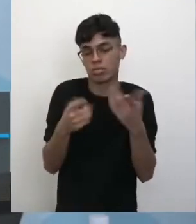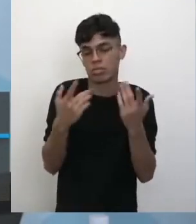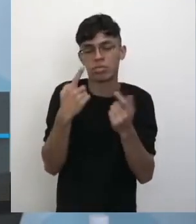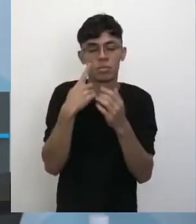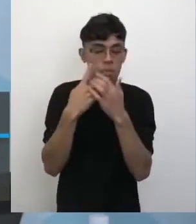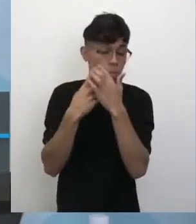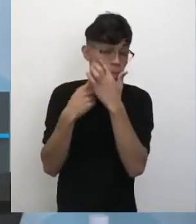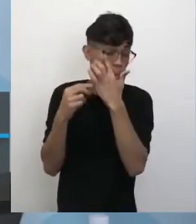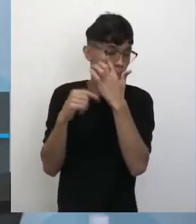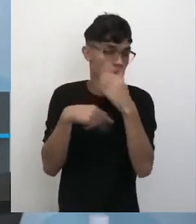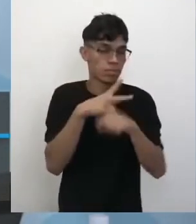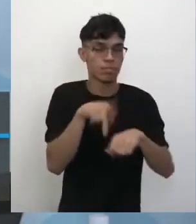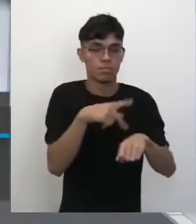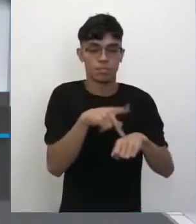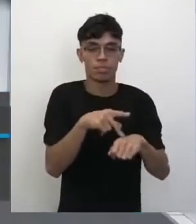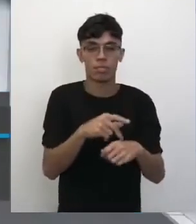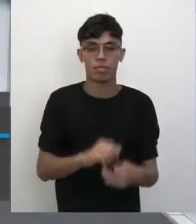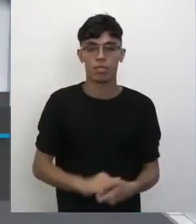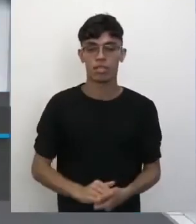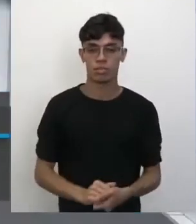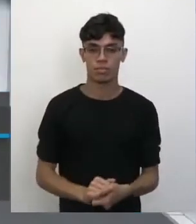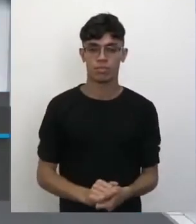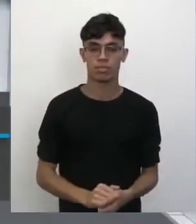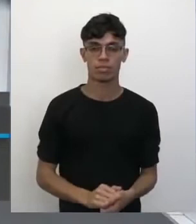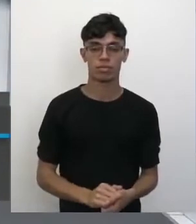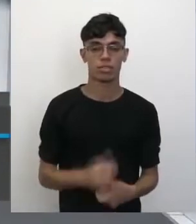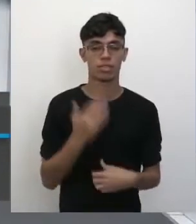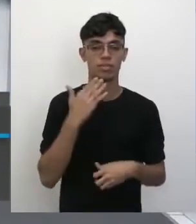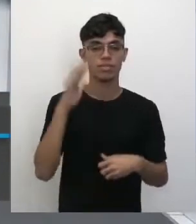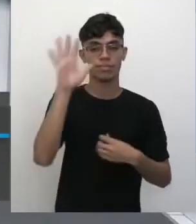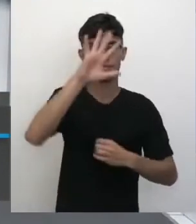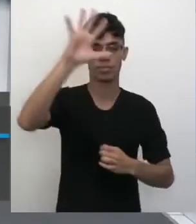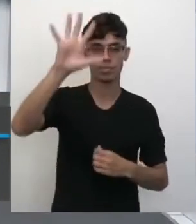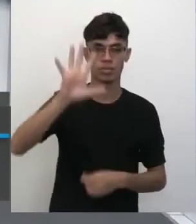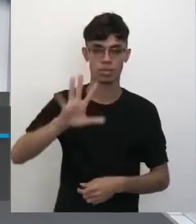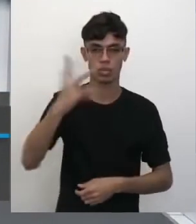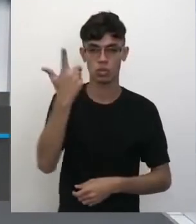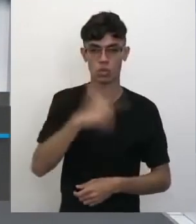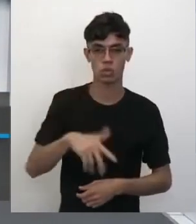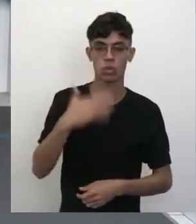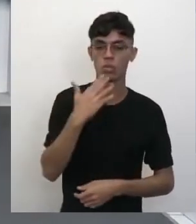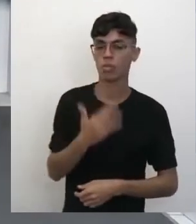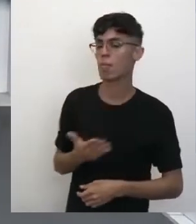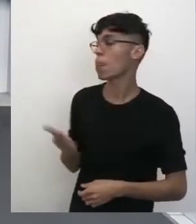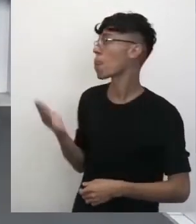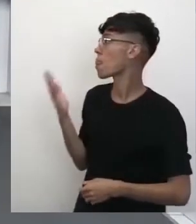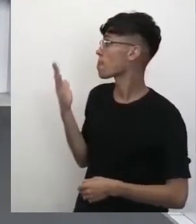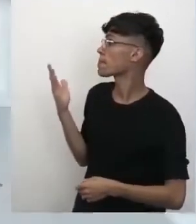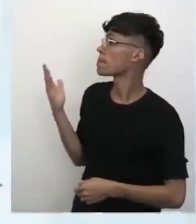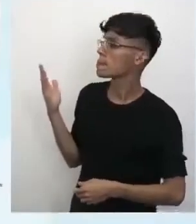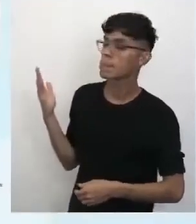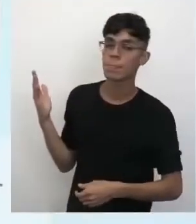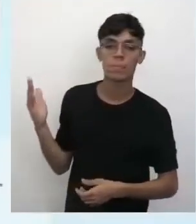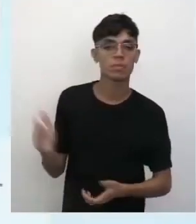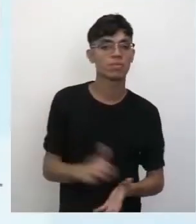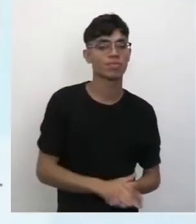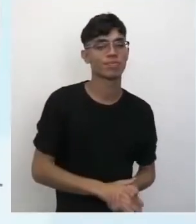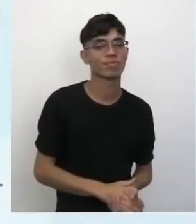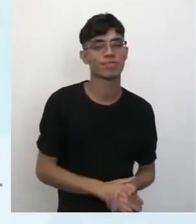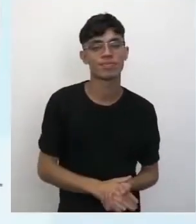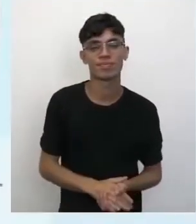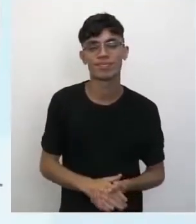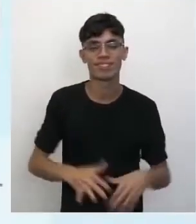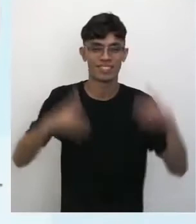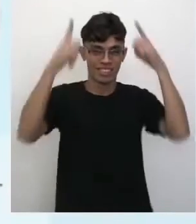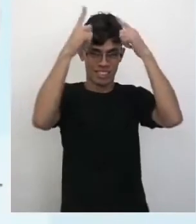lá em vermelhão. Nesse aspecto. Exatamente, né? Vendo lá no mapa de novo, aí nós vemos lá na América, né? Estamos vendo lá o México na